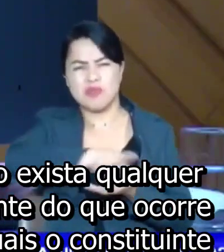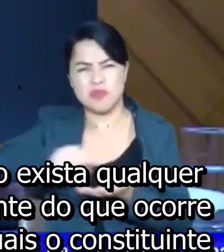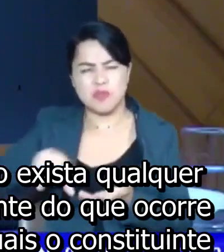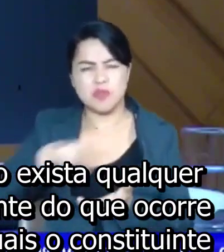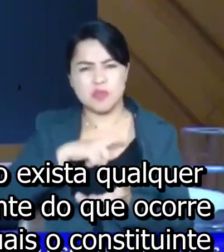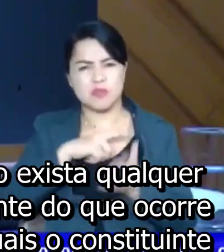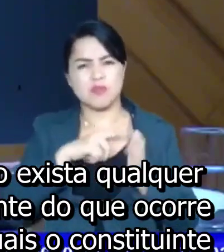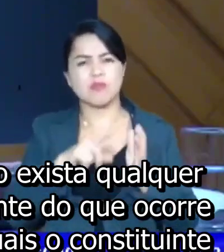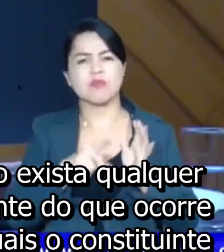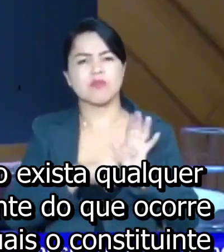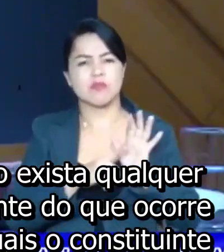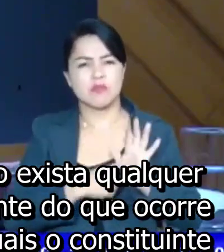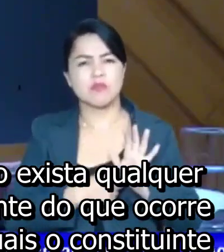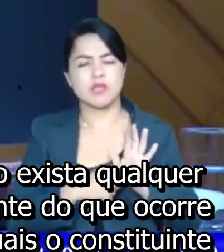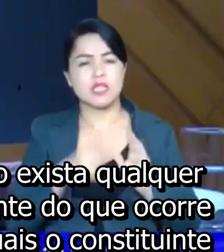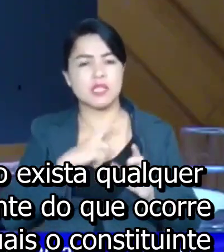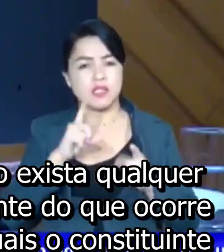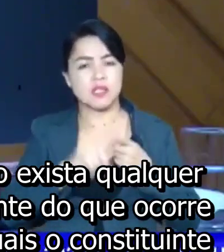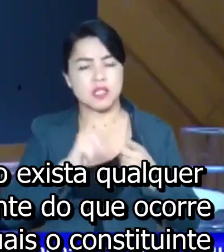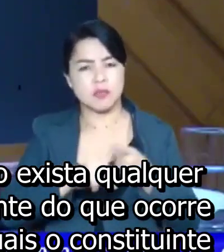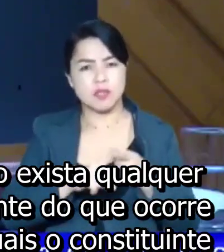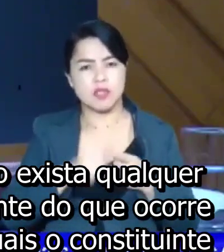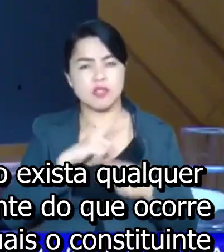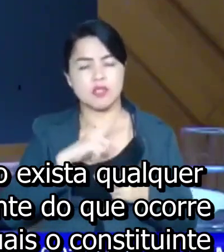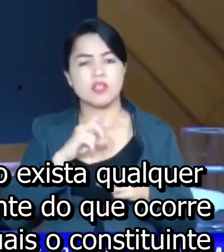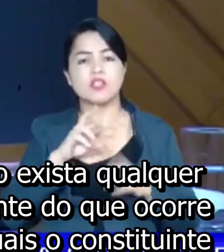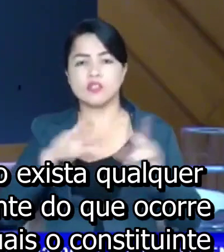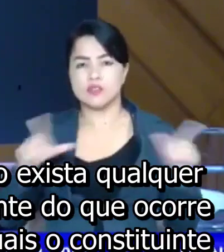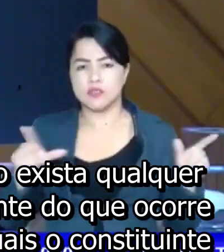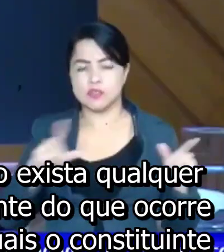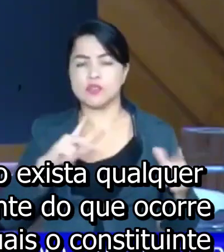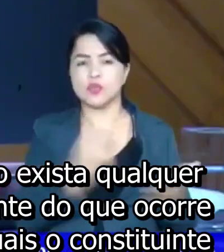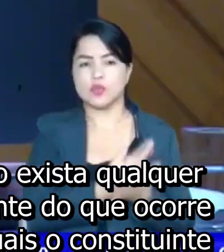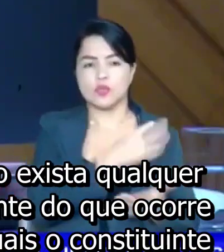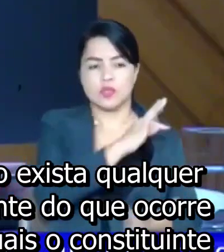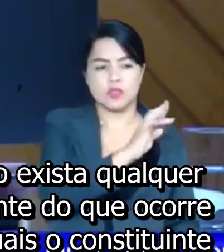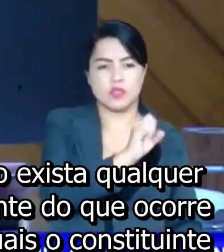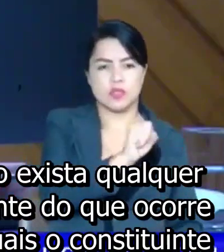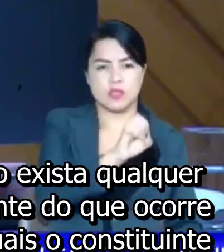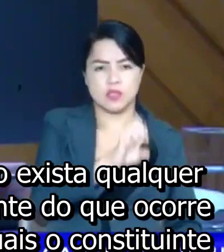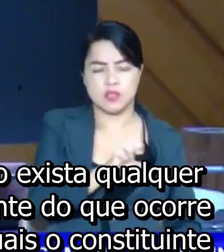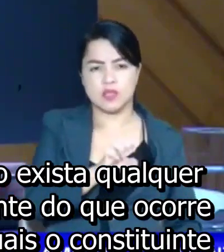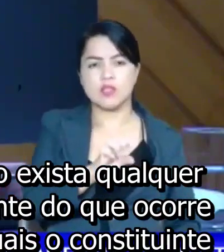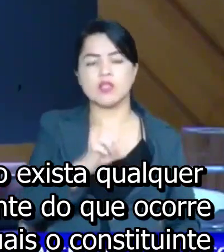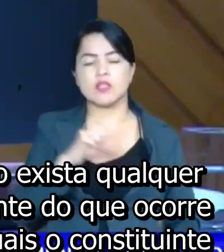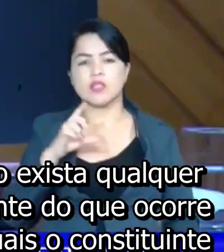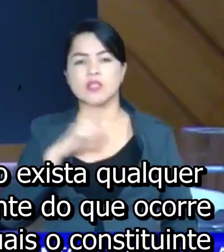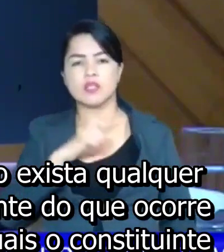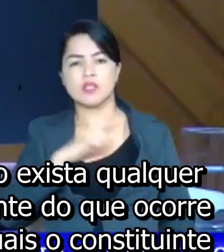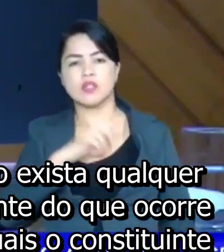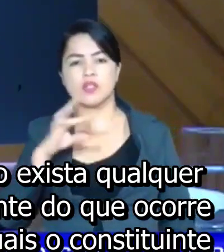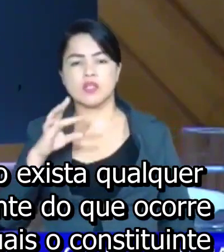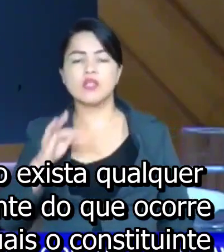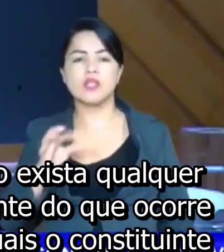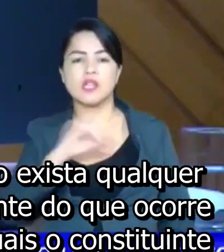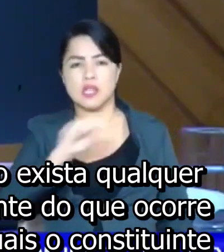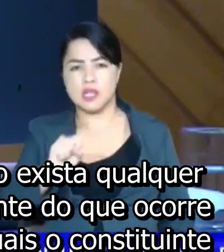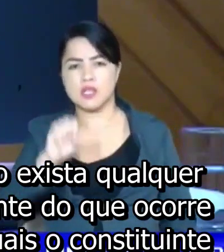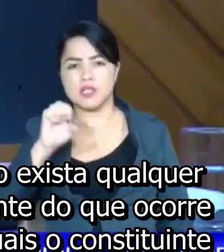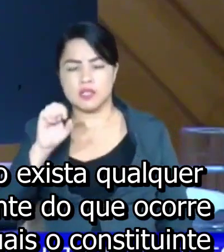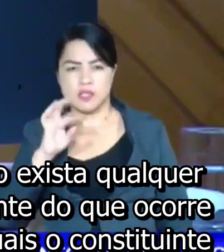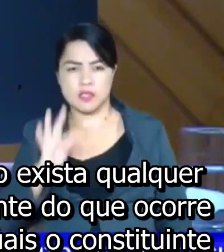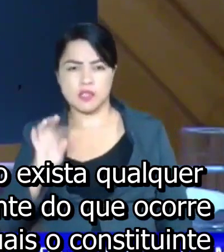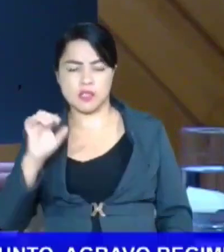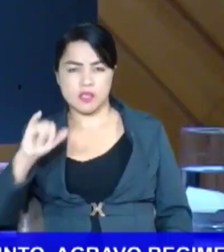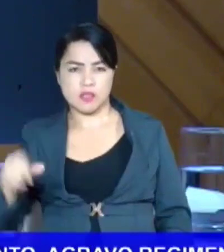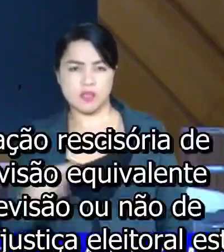disso, frisou que, diferentemente do que ocorre com o STF, o STJ e os tribunais regionais federais, para os